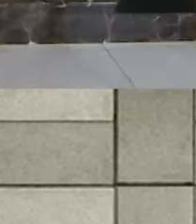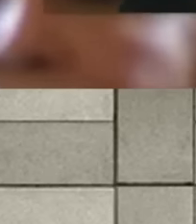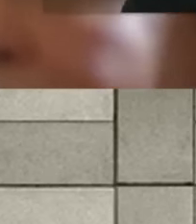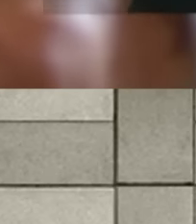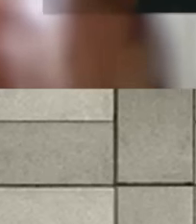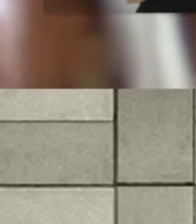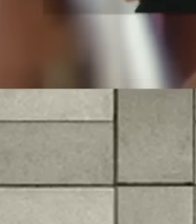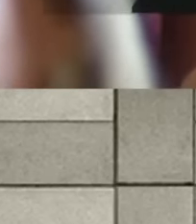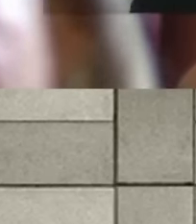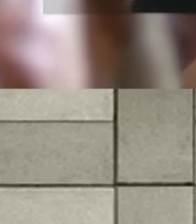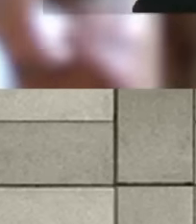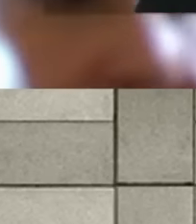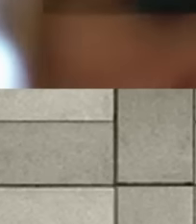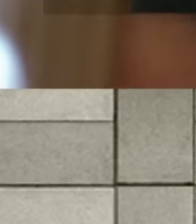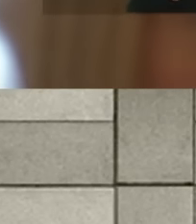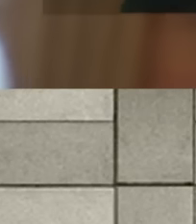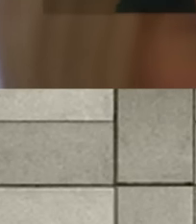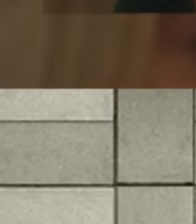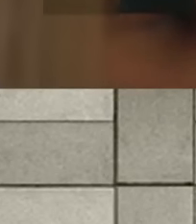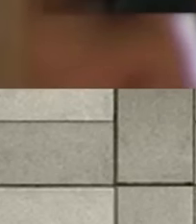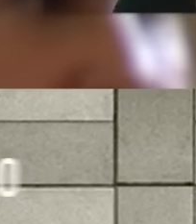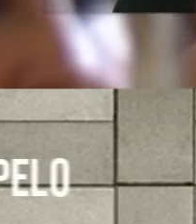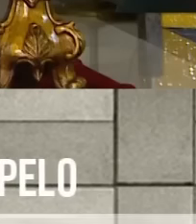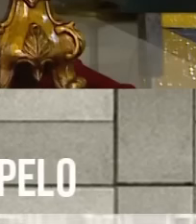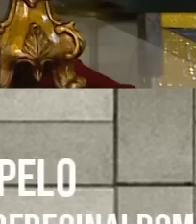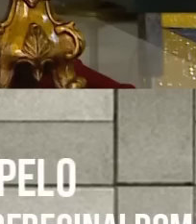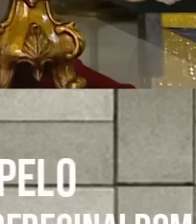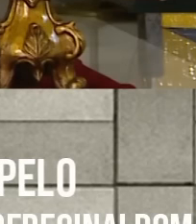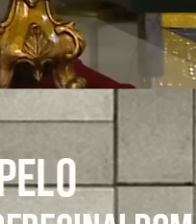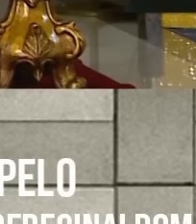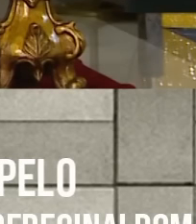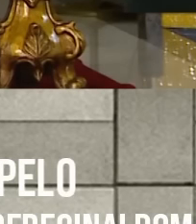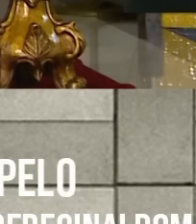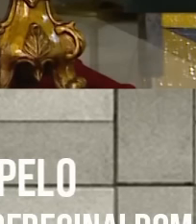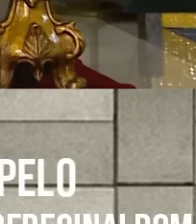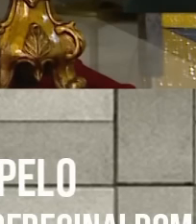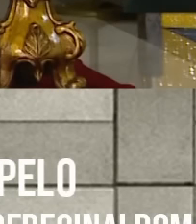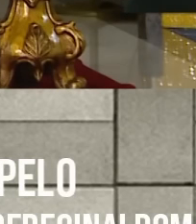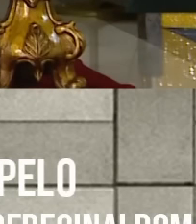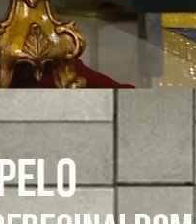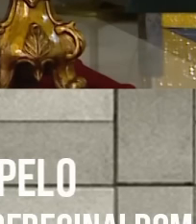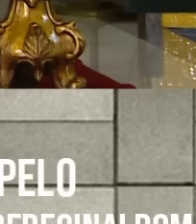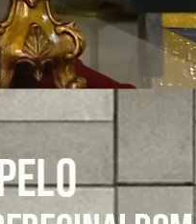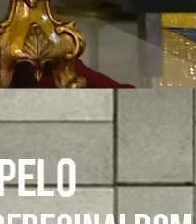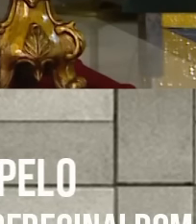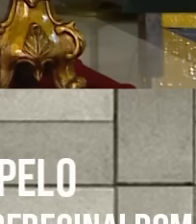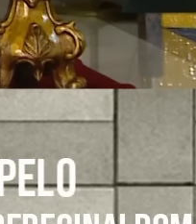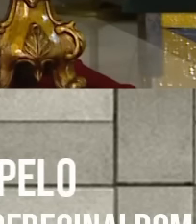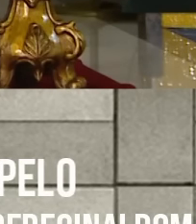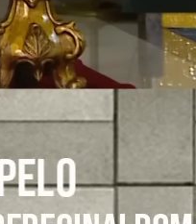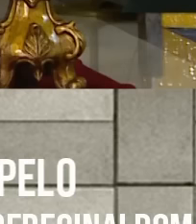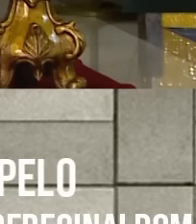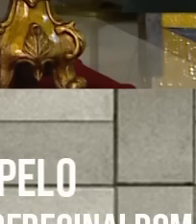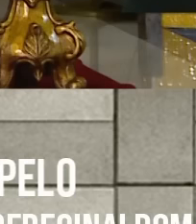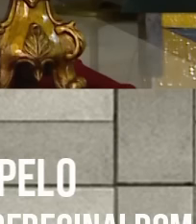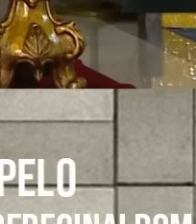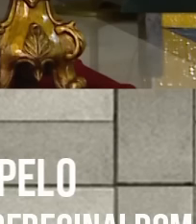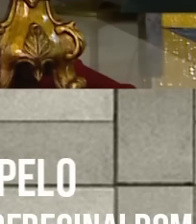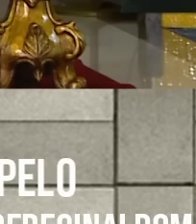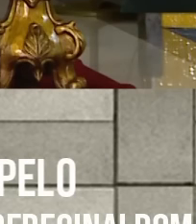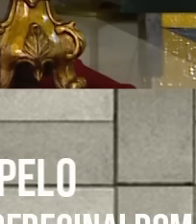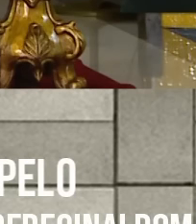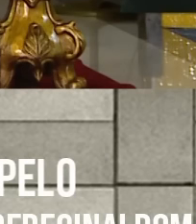liberta, eu vejo ressurreição. Orai, irmãos e irmãs, para que este nosso sacrifício